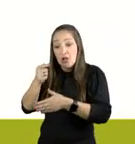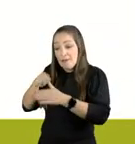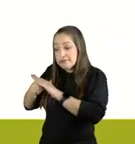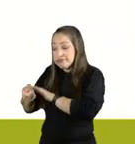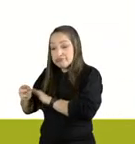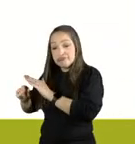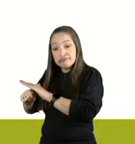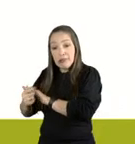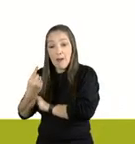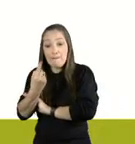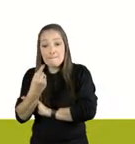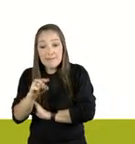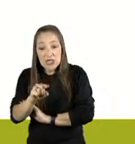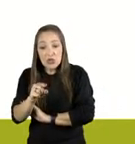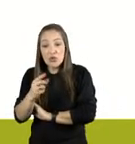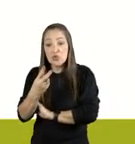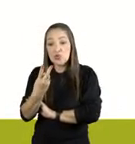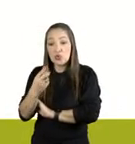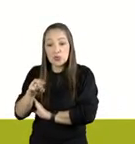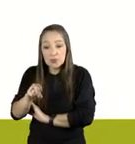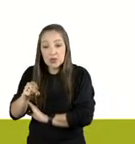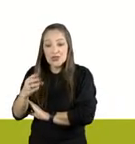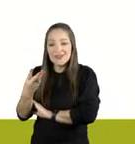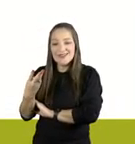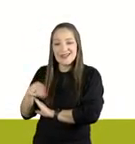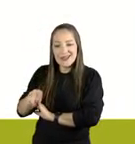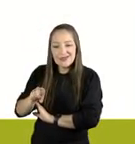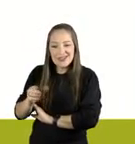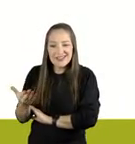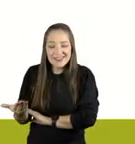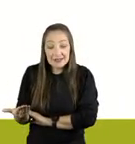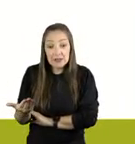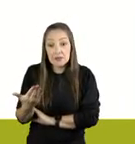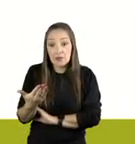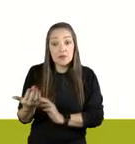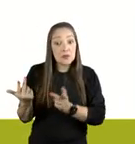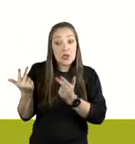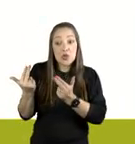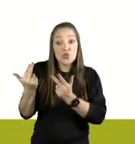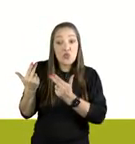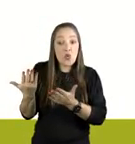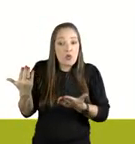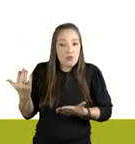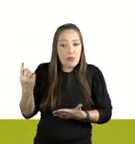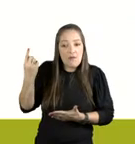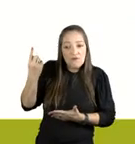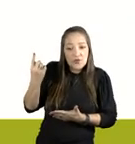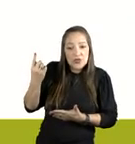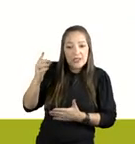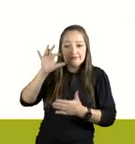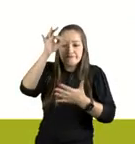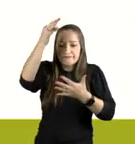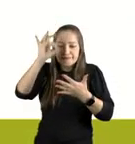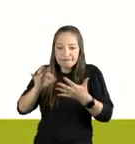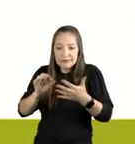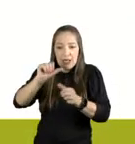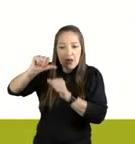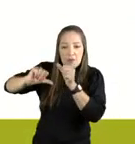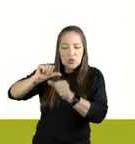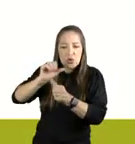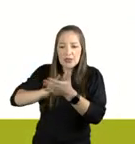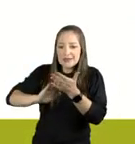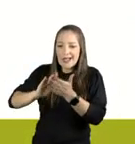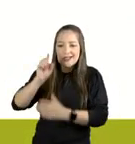1.000, 2.000, 3.000. Então, da mesma forma que aqui não foi corrigido, aqui também não foi corrigido.